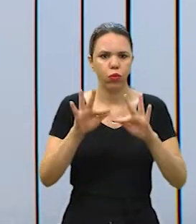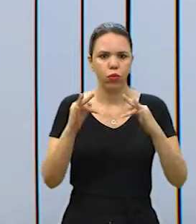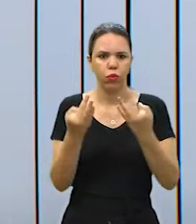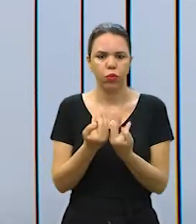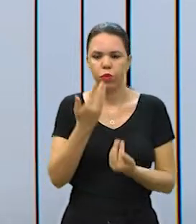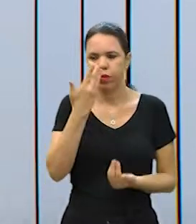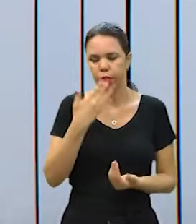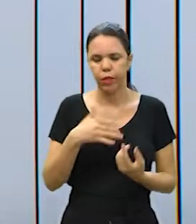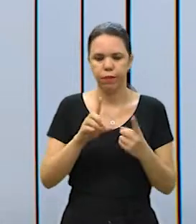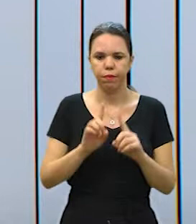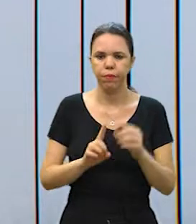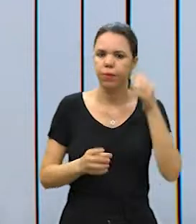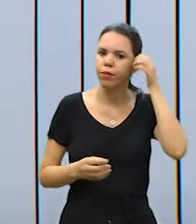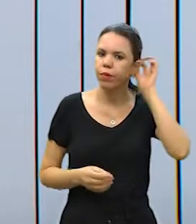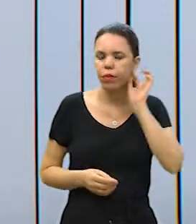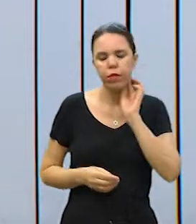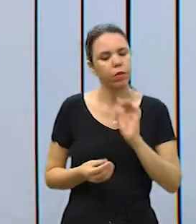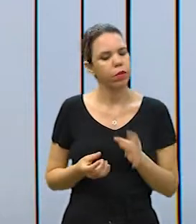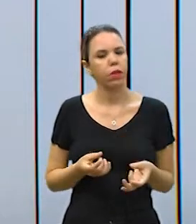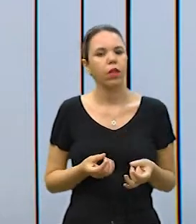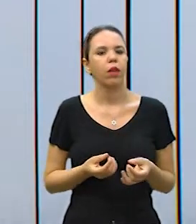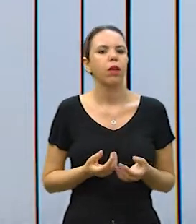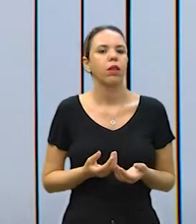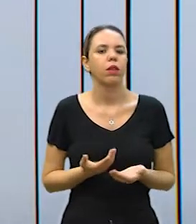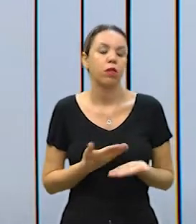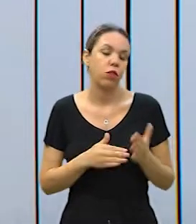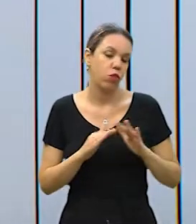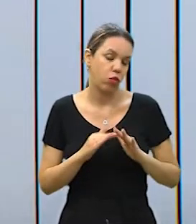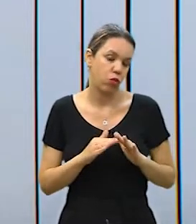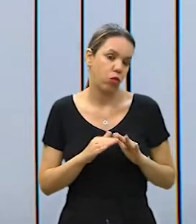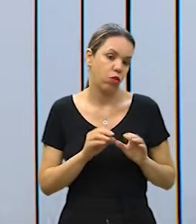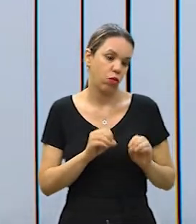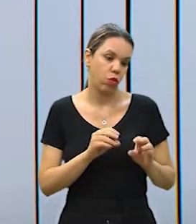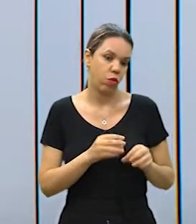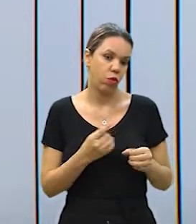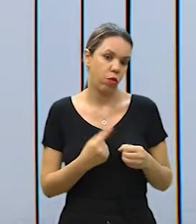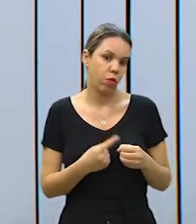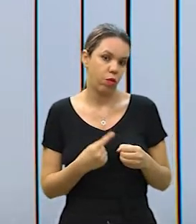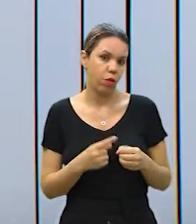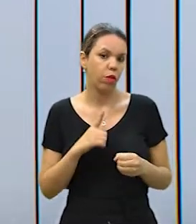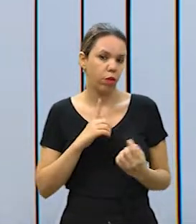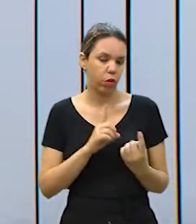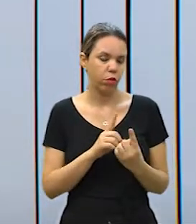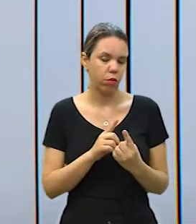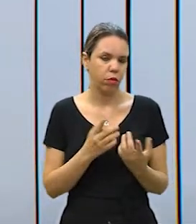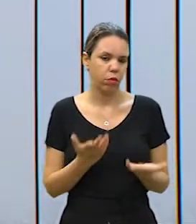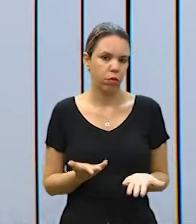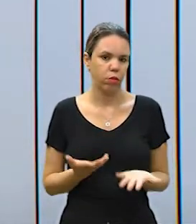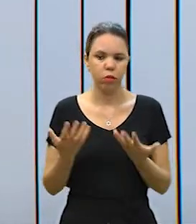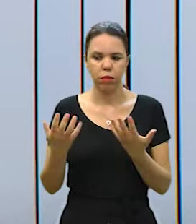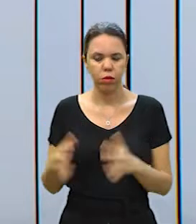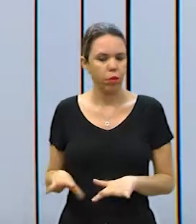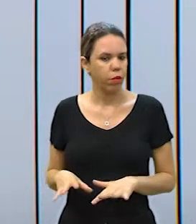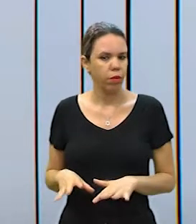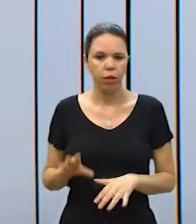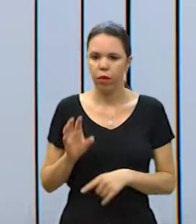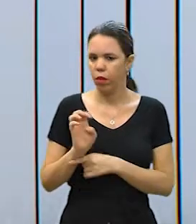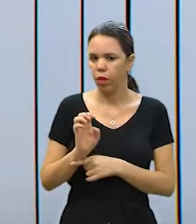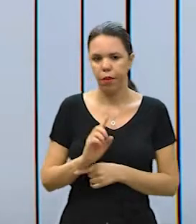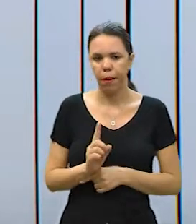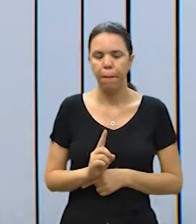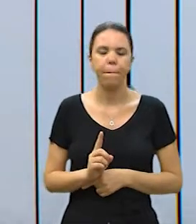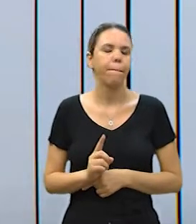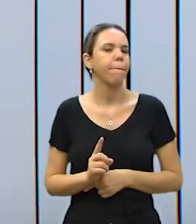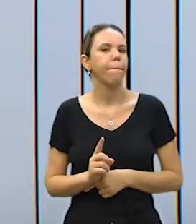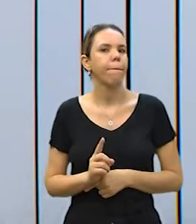os pais de crianças com deficiência querem colocar os filhos na educação municipal, porque tem atendimento. Não quer a rede